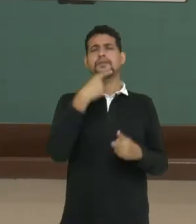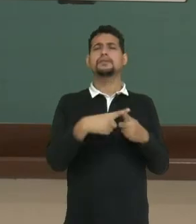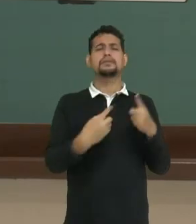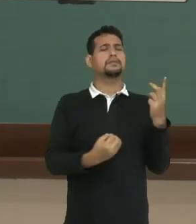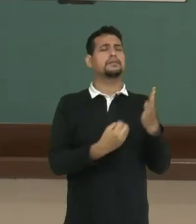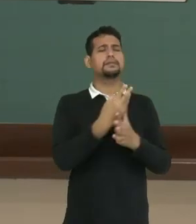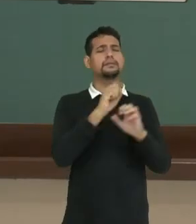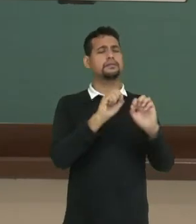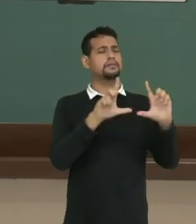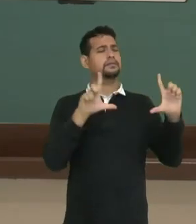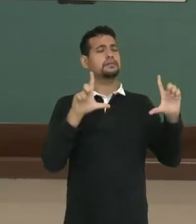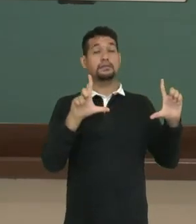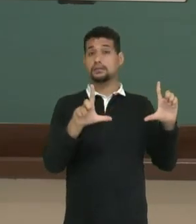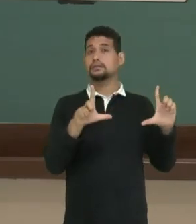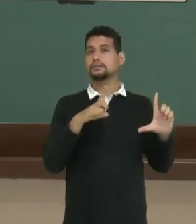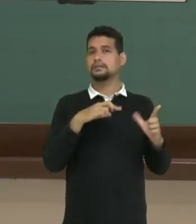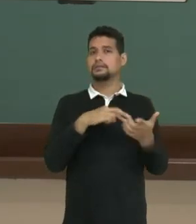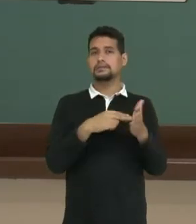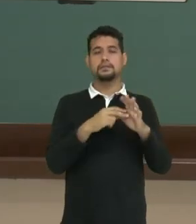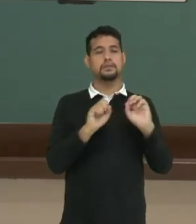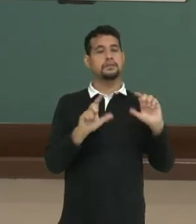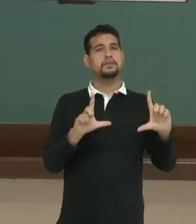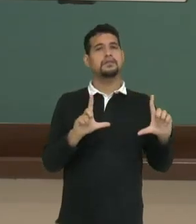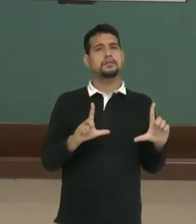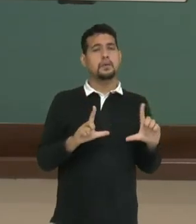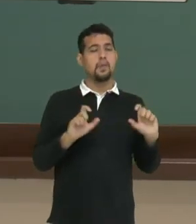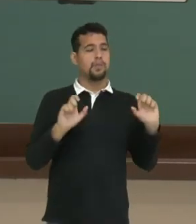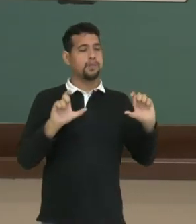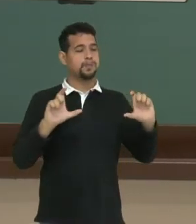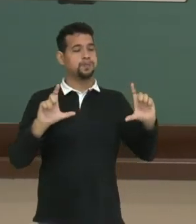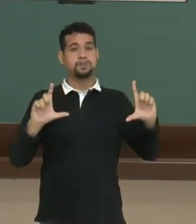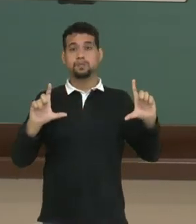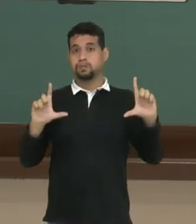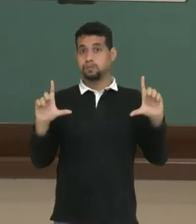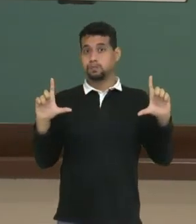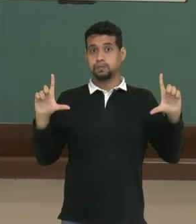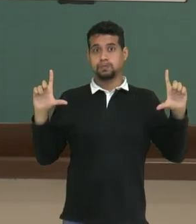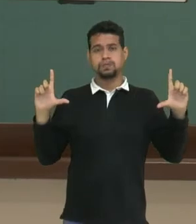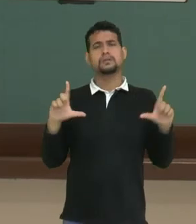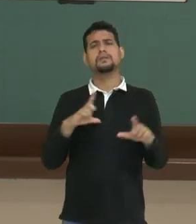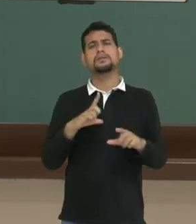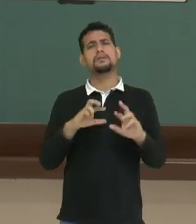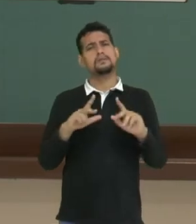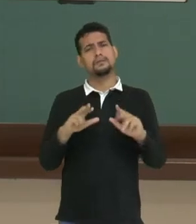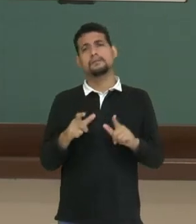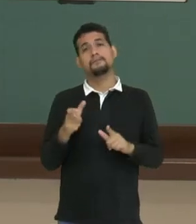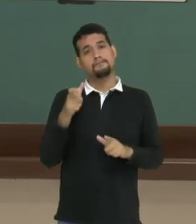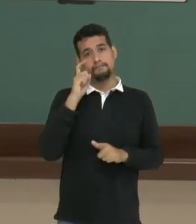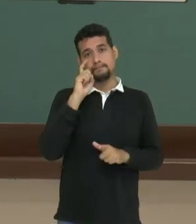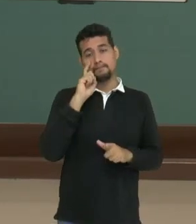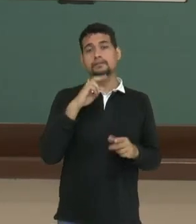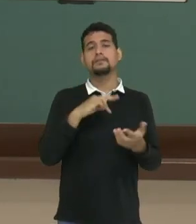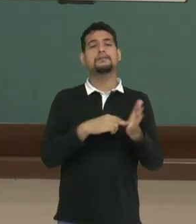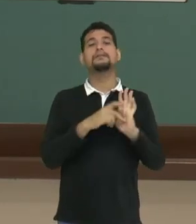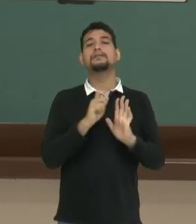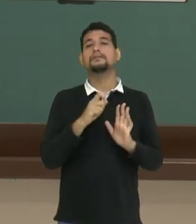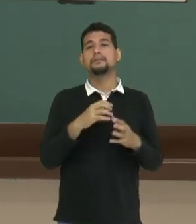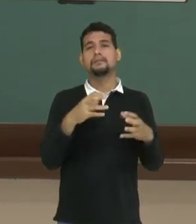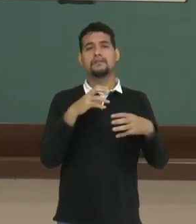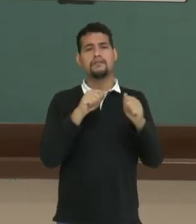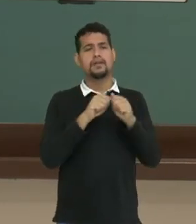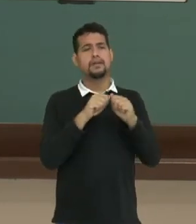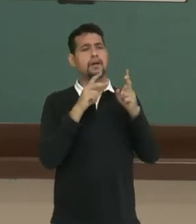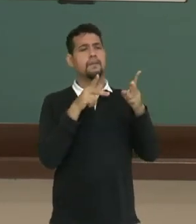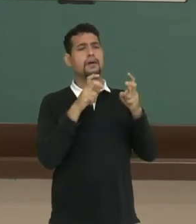um outdoor desse, que seria um cartaz amplificado, né, numa amplitude maior, tem uma intencionalidade, que é sensibilizar